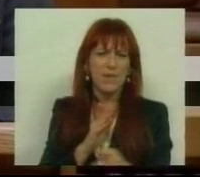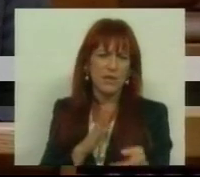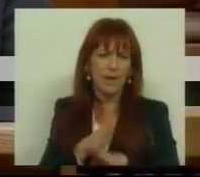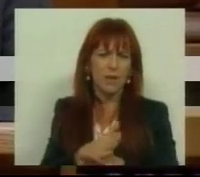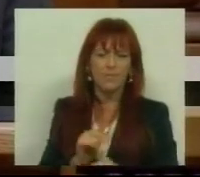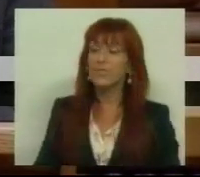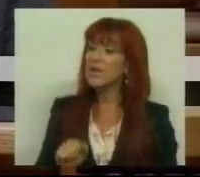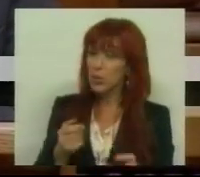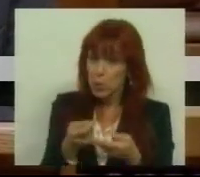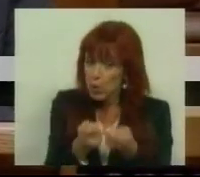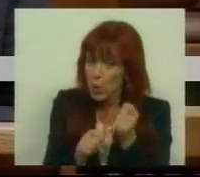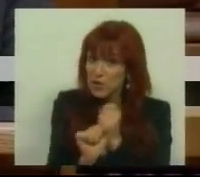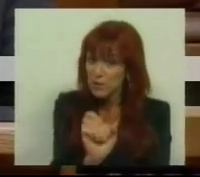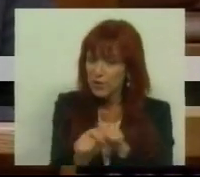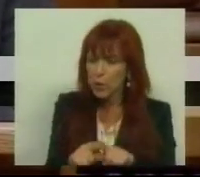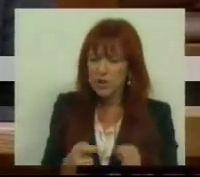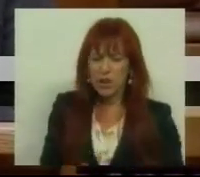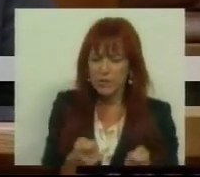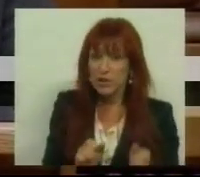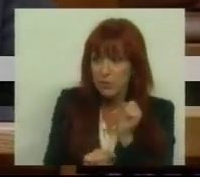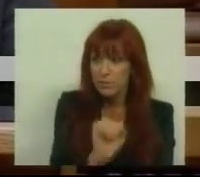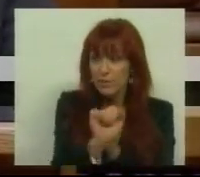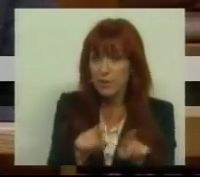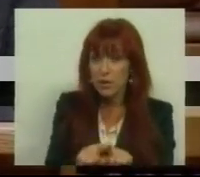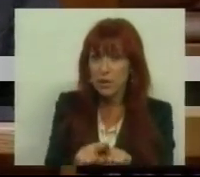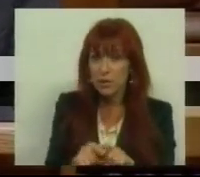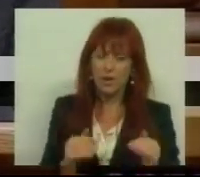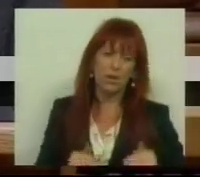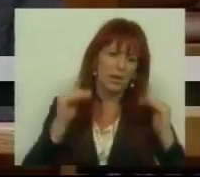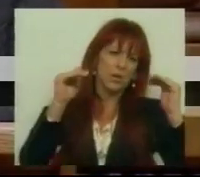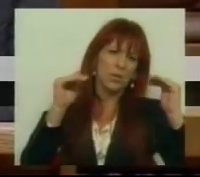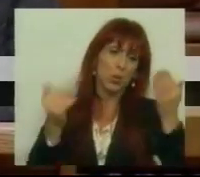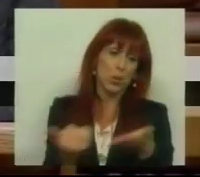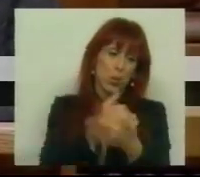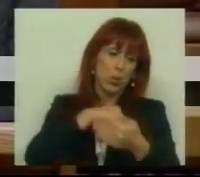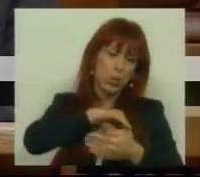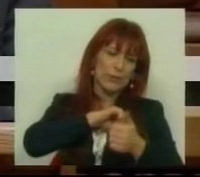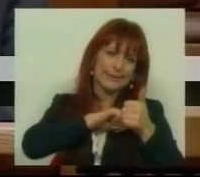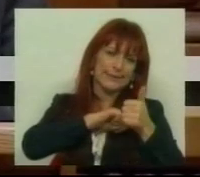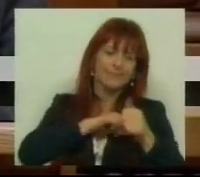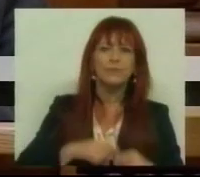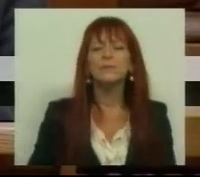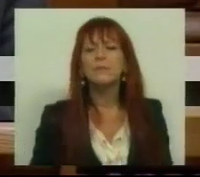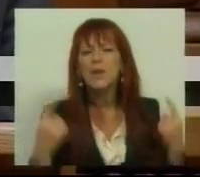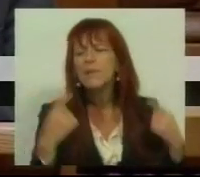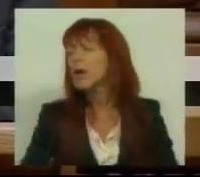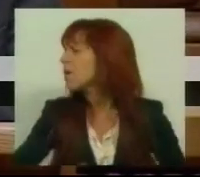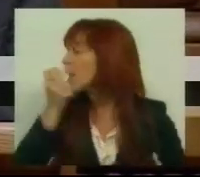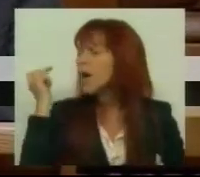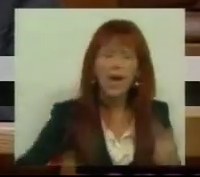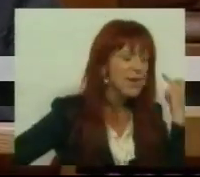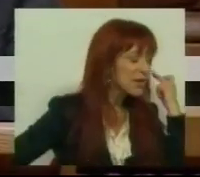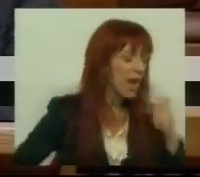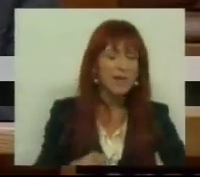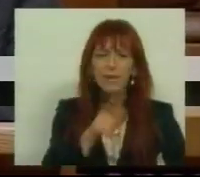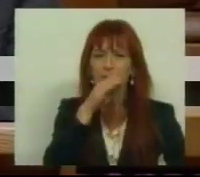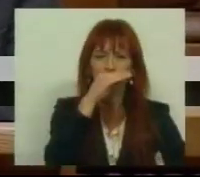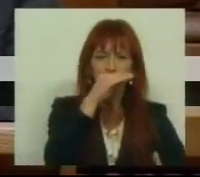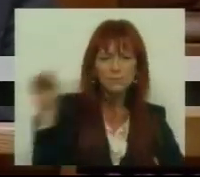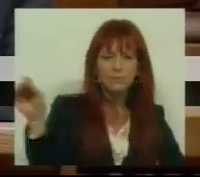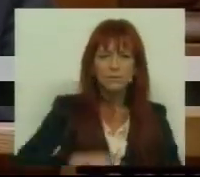mesma, os seus negócios, os seus investimentos e os seus elevadíssimos lucros. Estiveram anos a fio